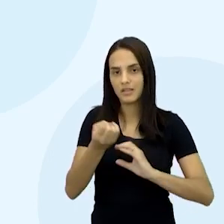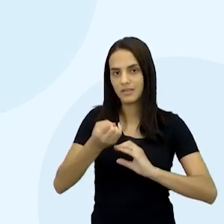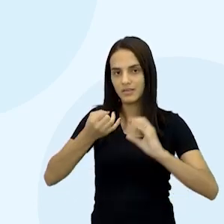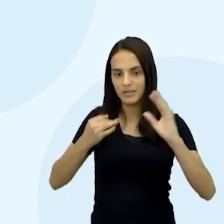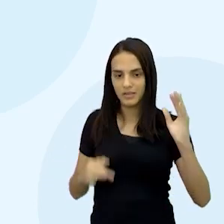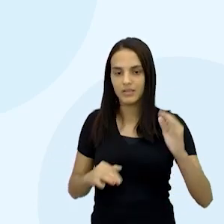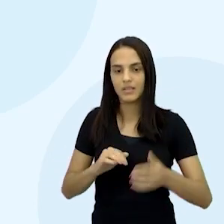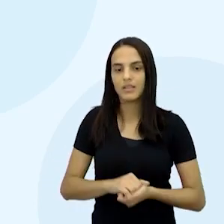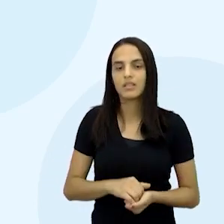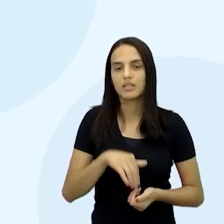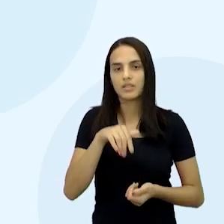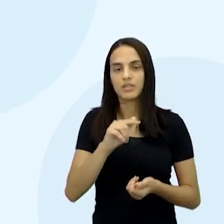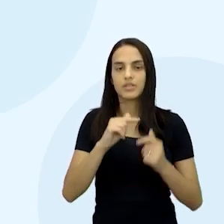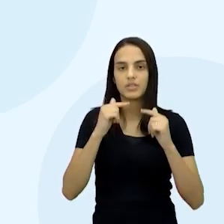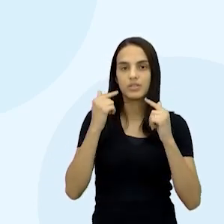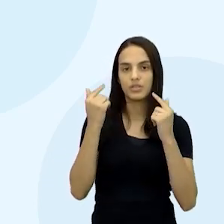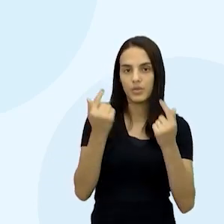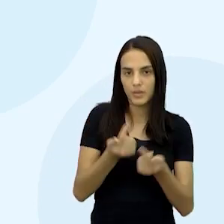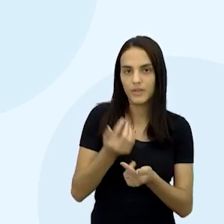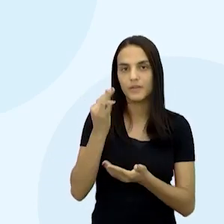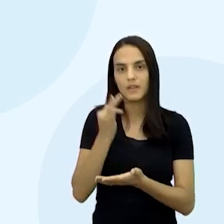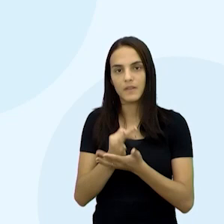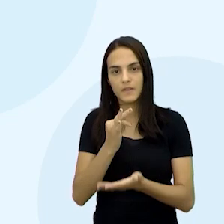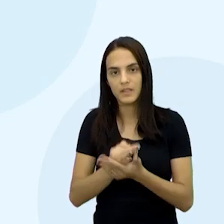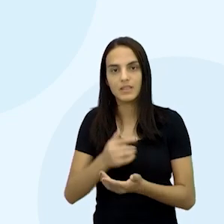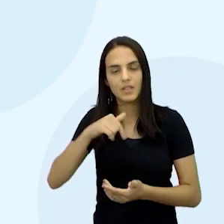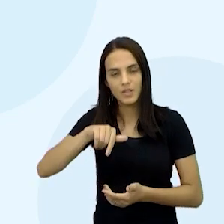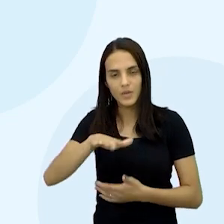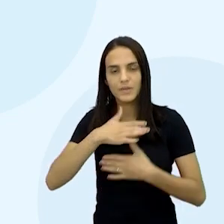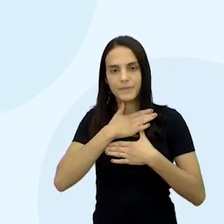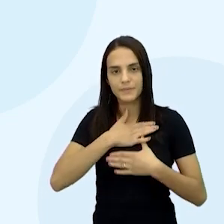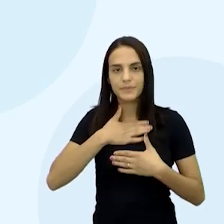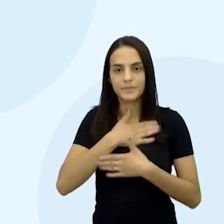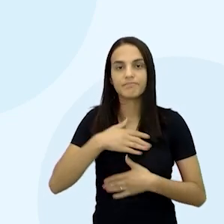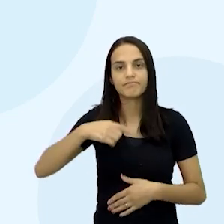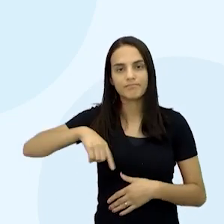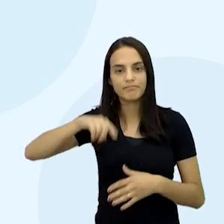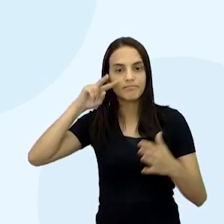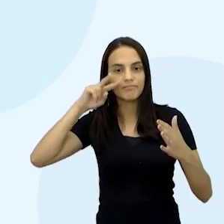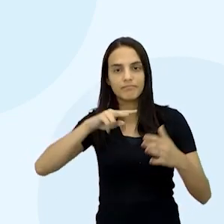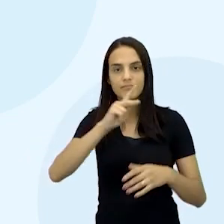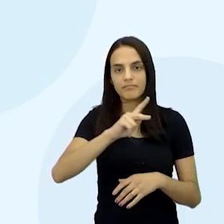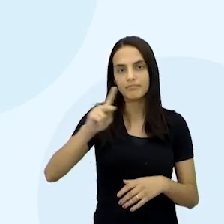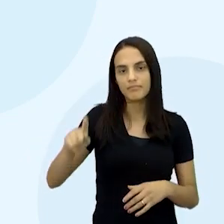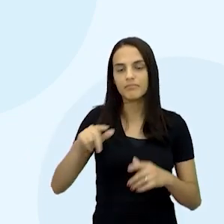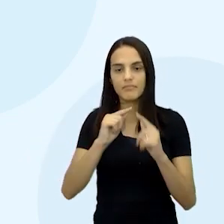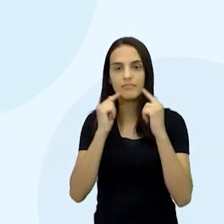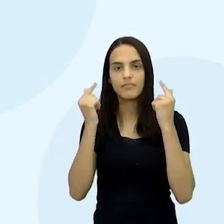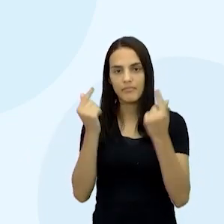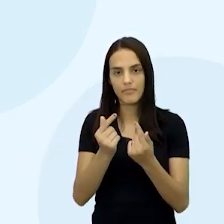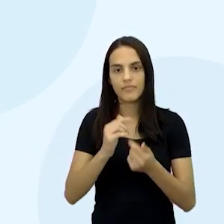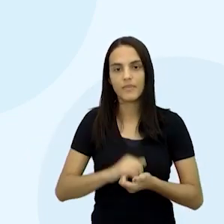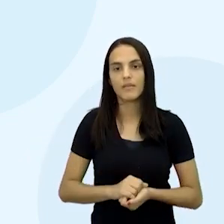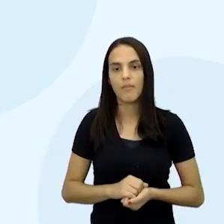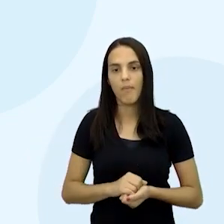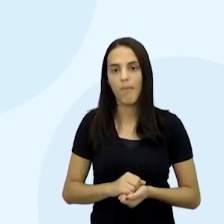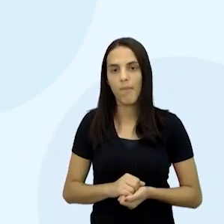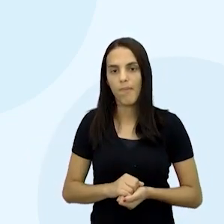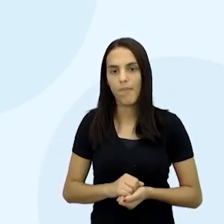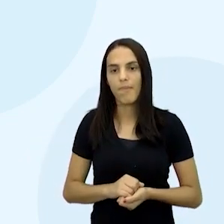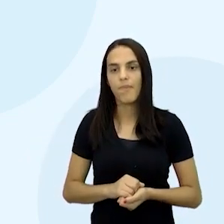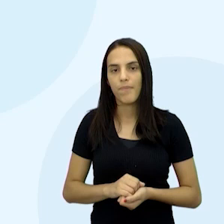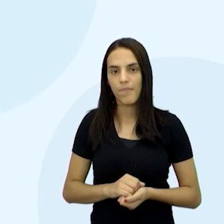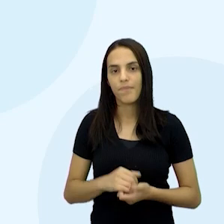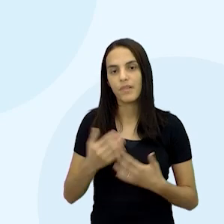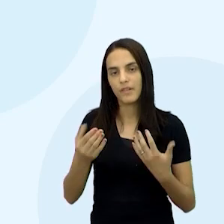bem de geografia física, né, que a gente adota aí, nós estamos vendo que é o professor de geografia, né, que vai acabar passando